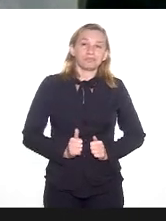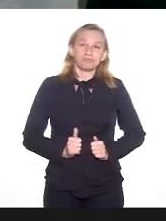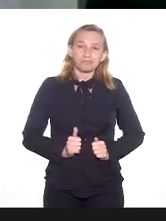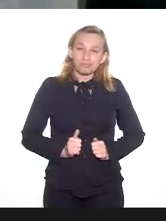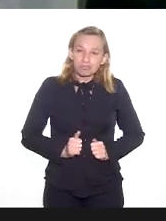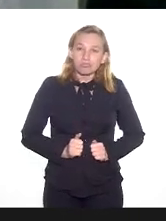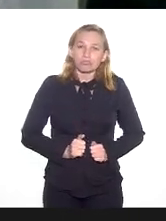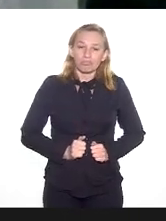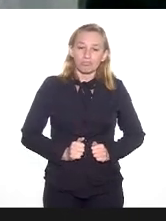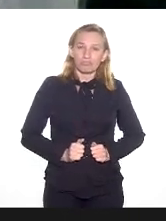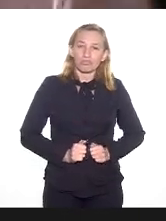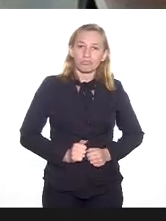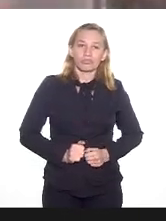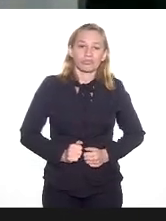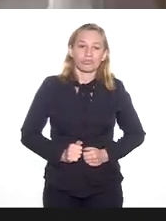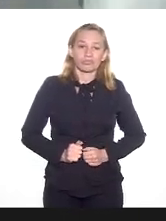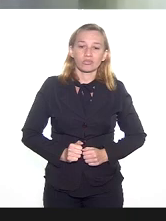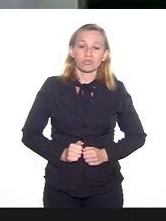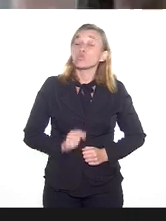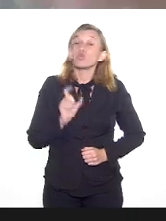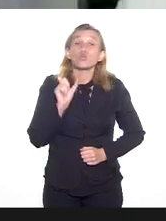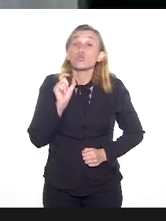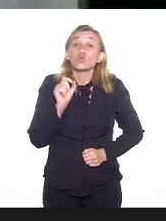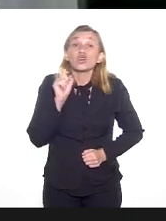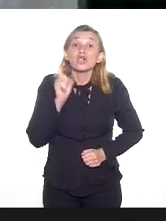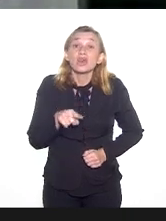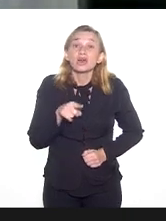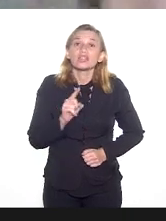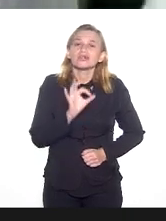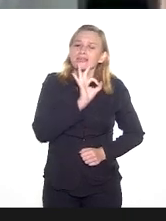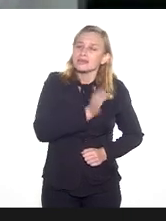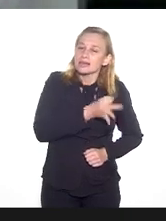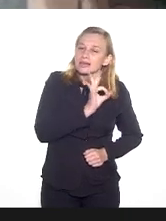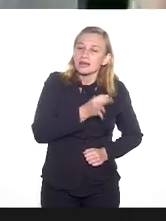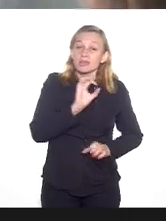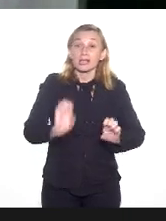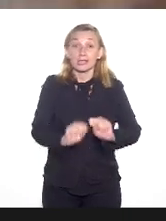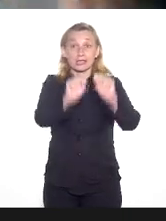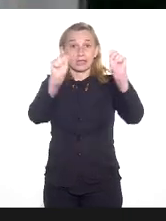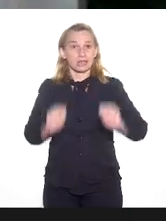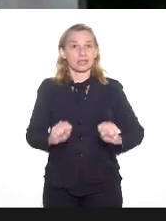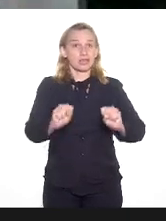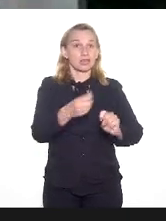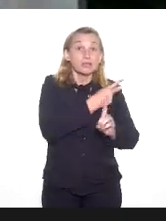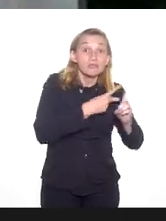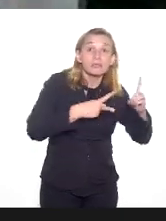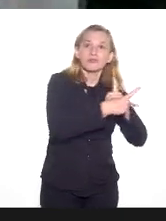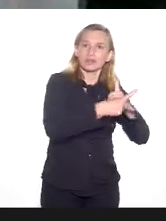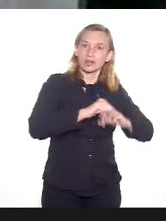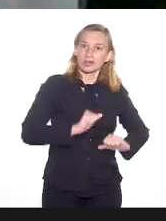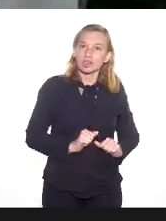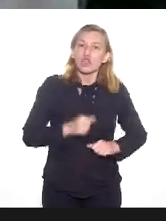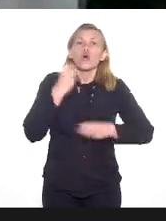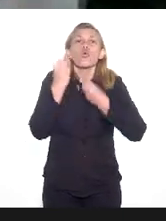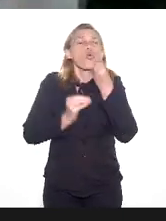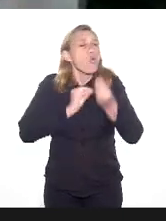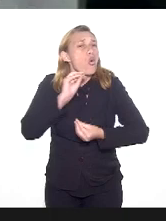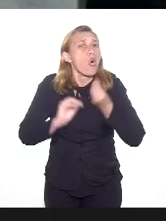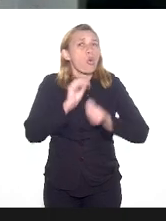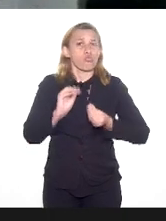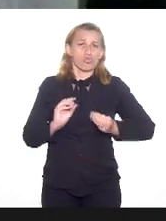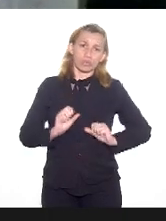a compreensão do que é, de fato, esse sistema de previdência. Como que ele...